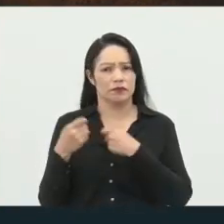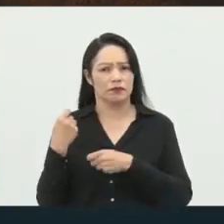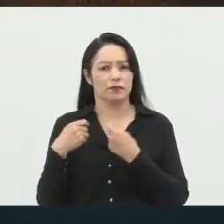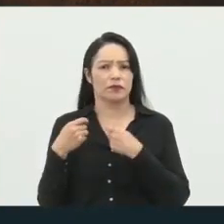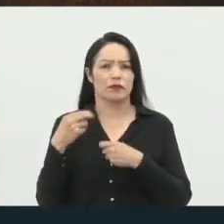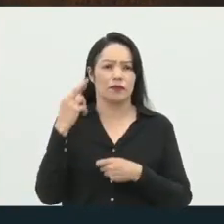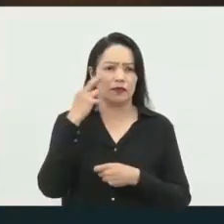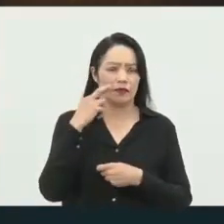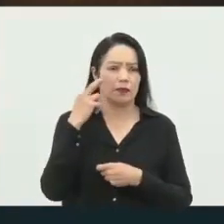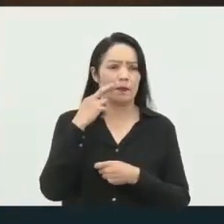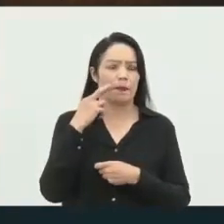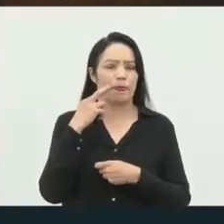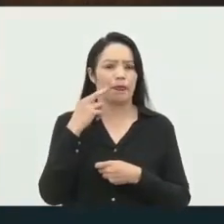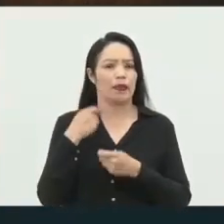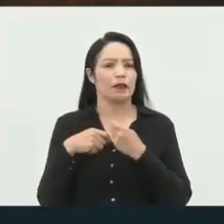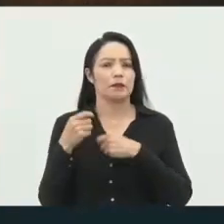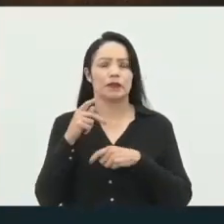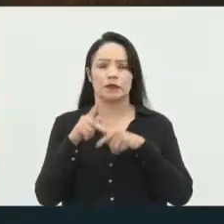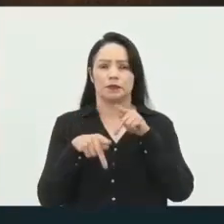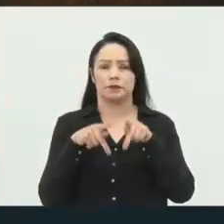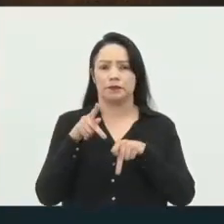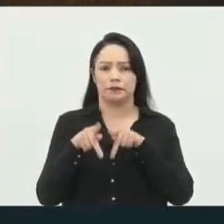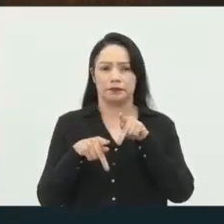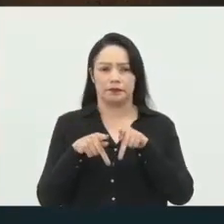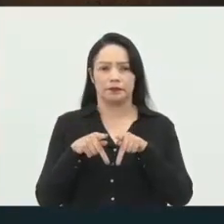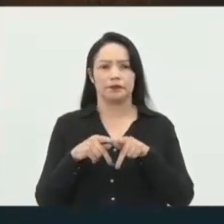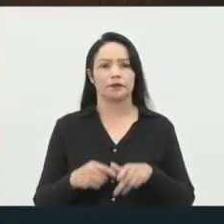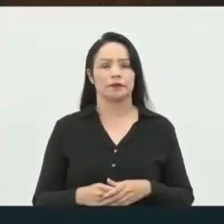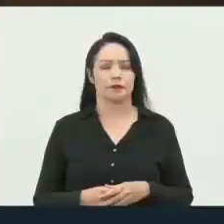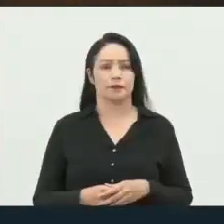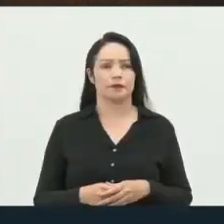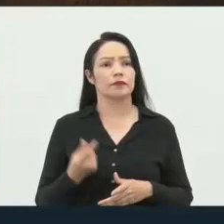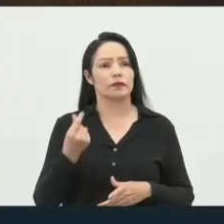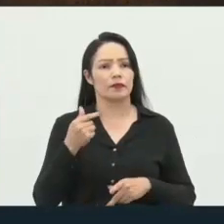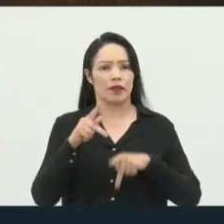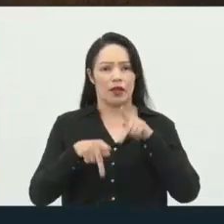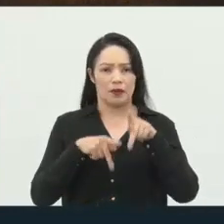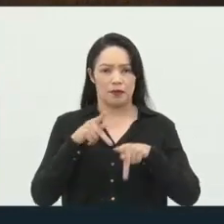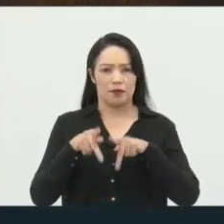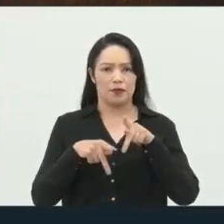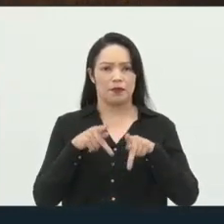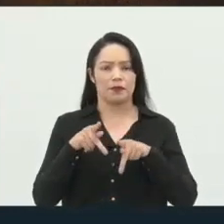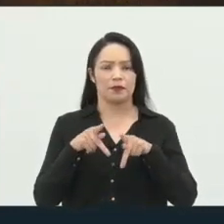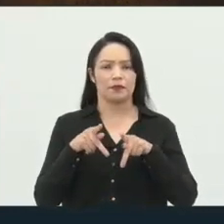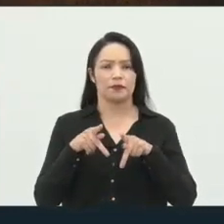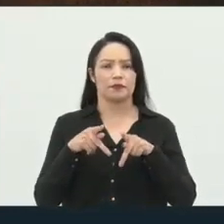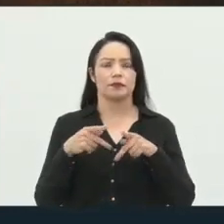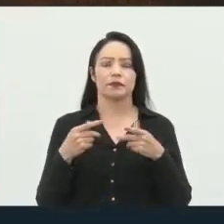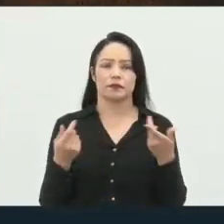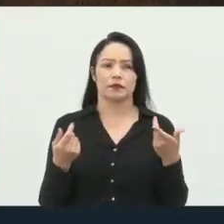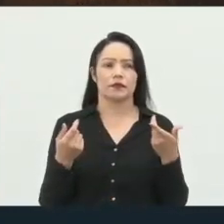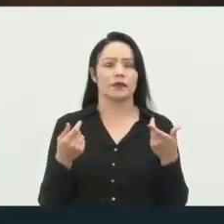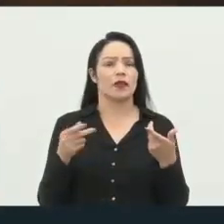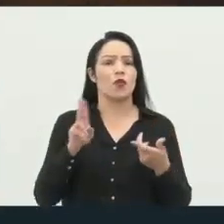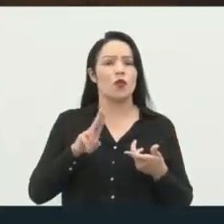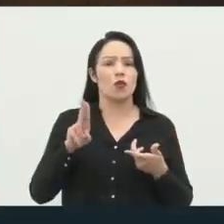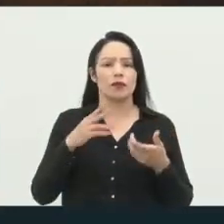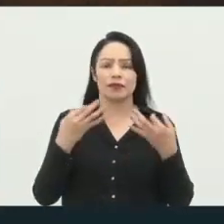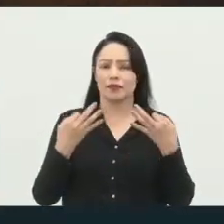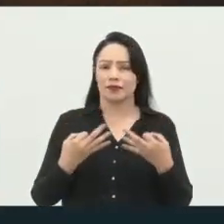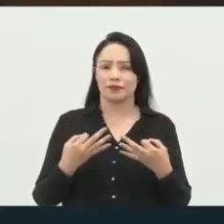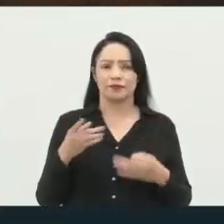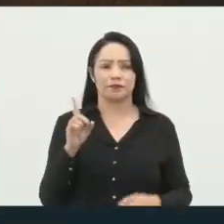a administração pública o dinheiro público que a gente vê que ele é mal utilizado